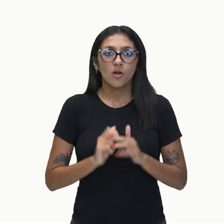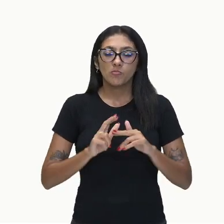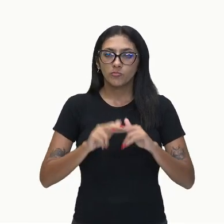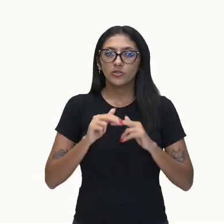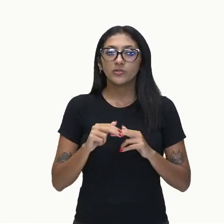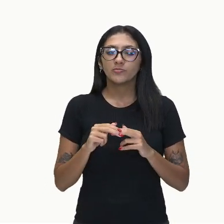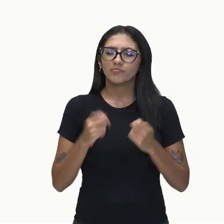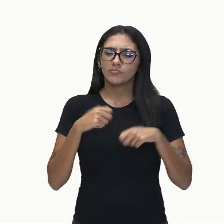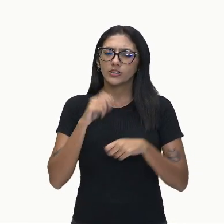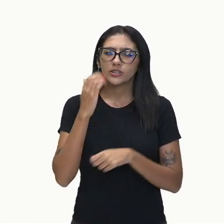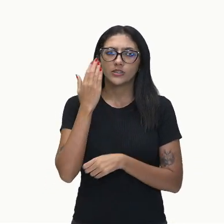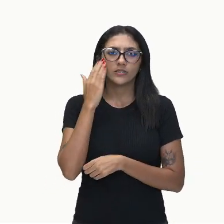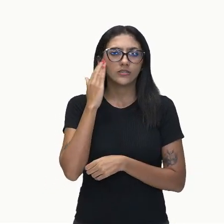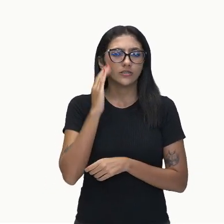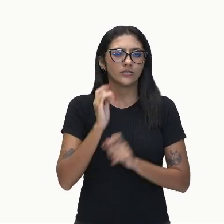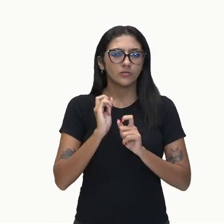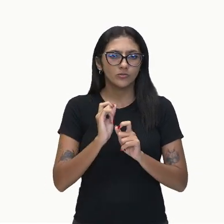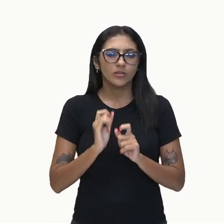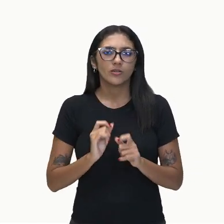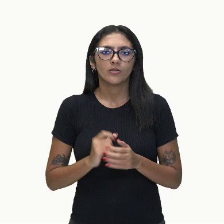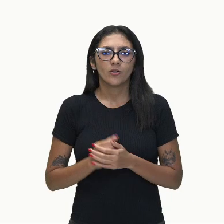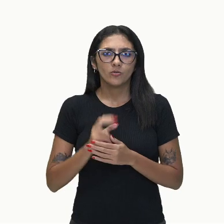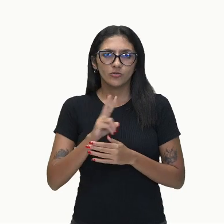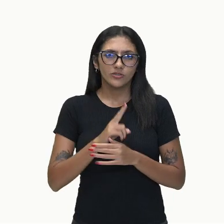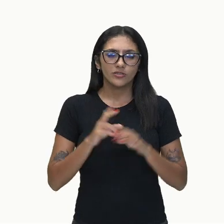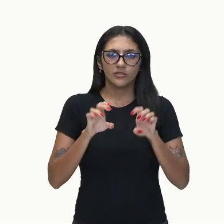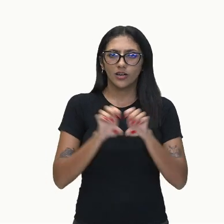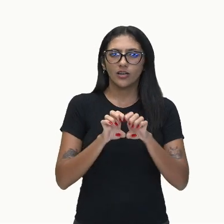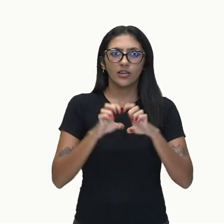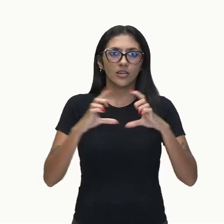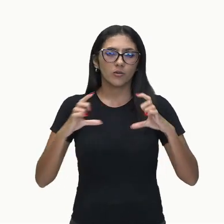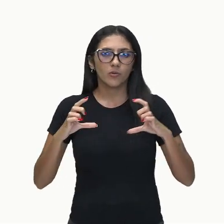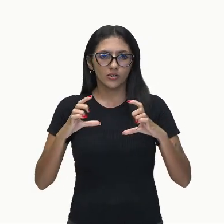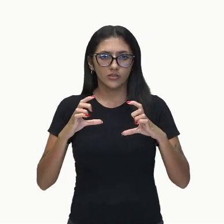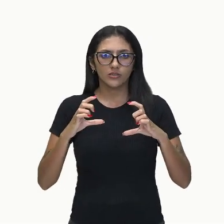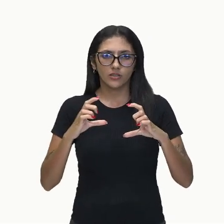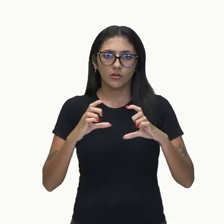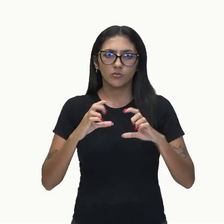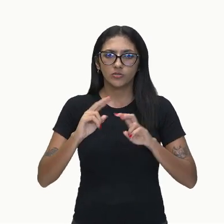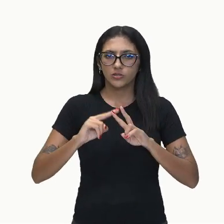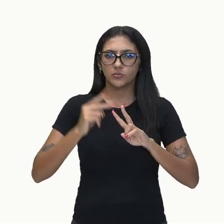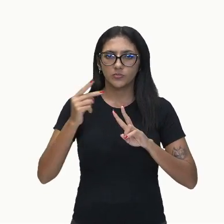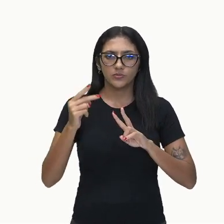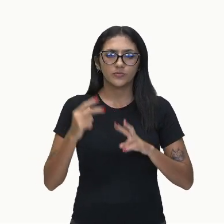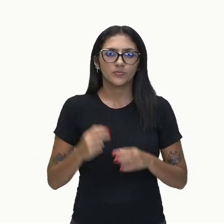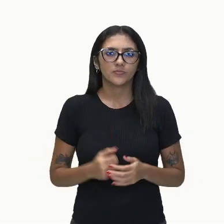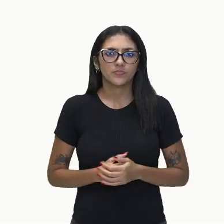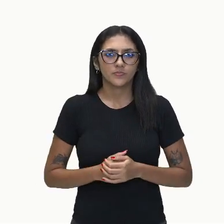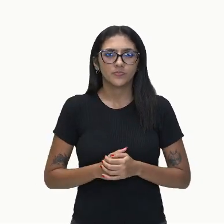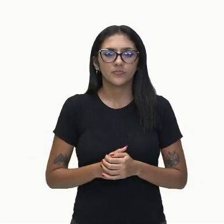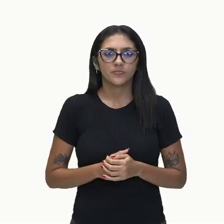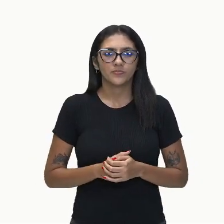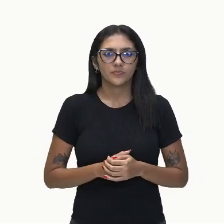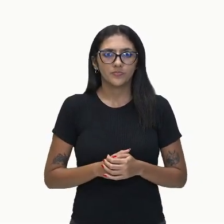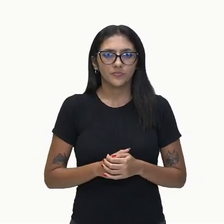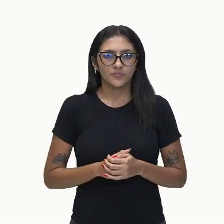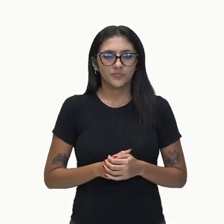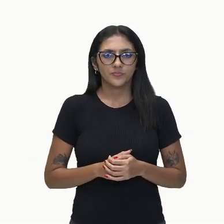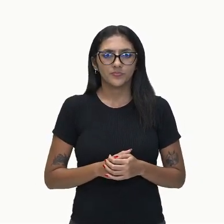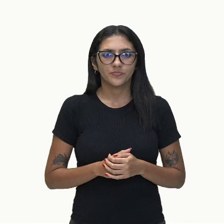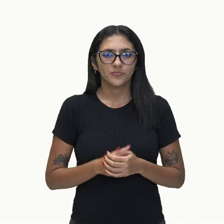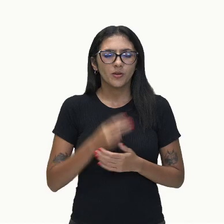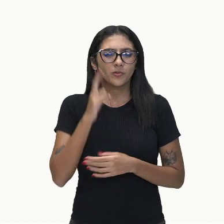sabermos trabalhar com as equações exponenciais. Então vocês viram que nós